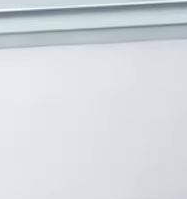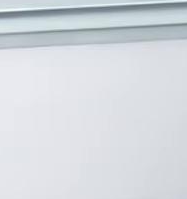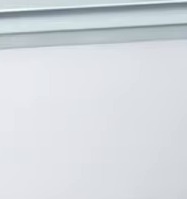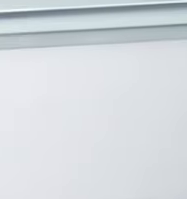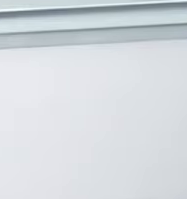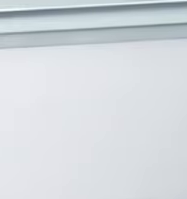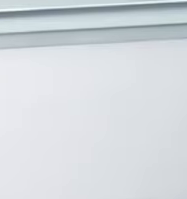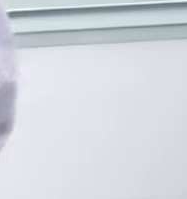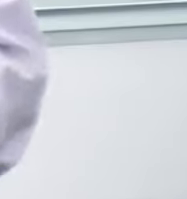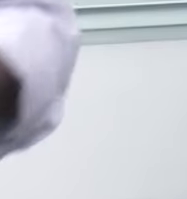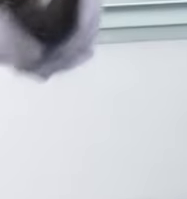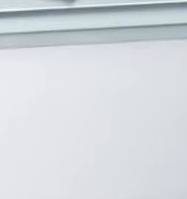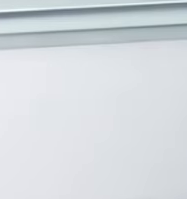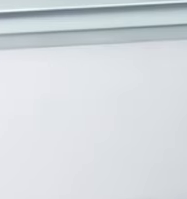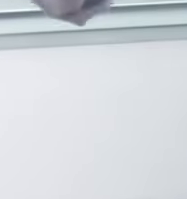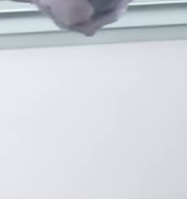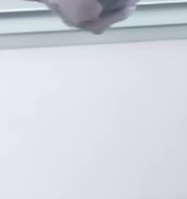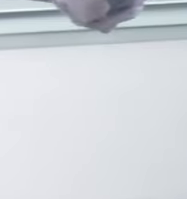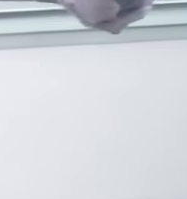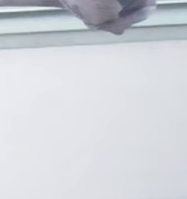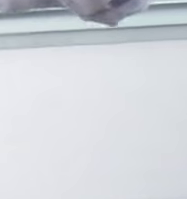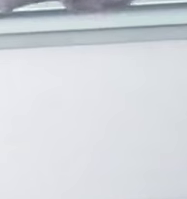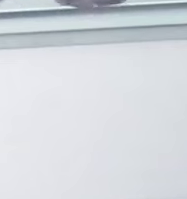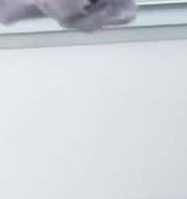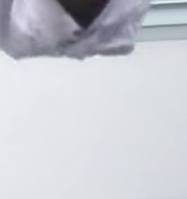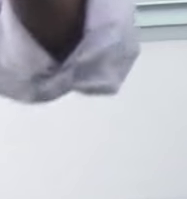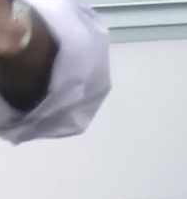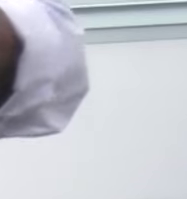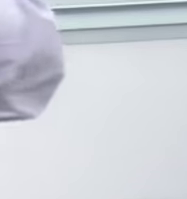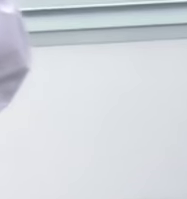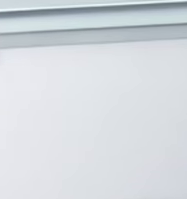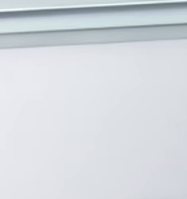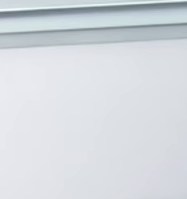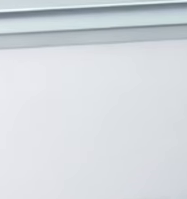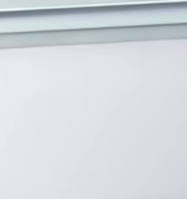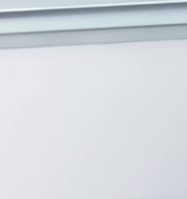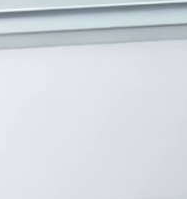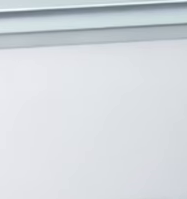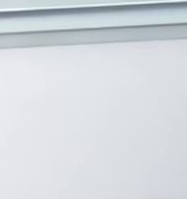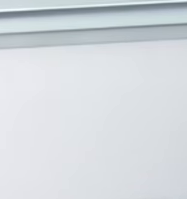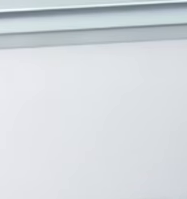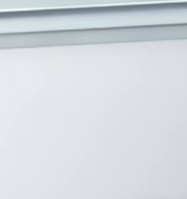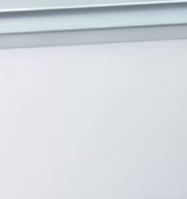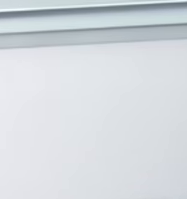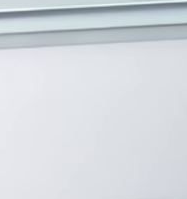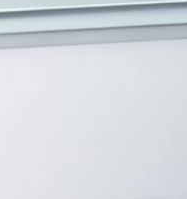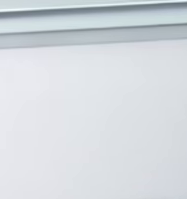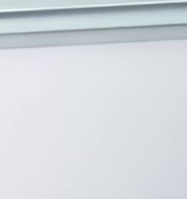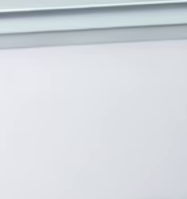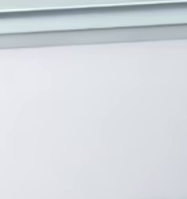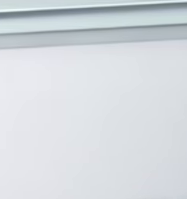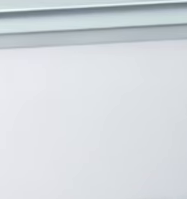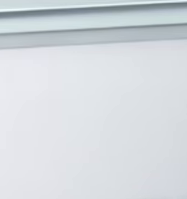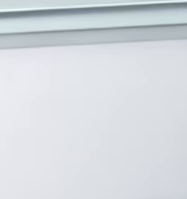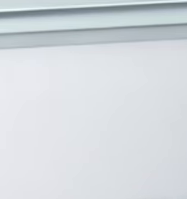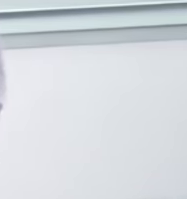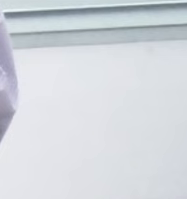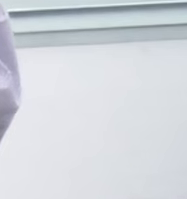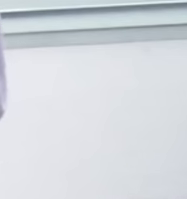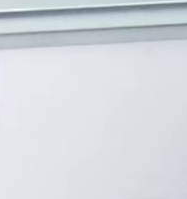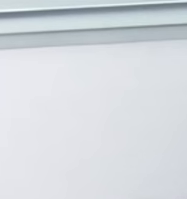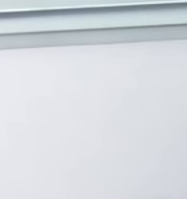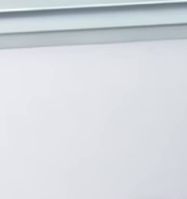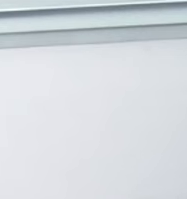gente pudesse fazer propostas, inclusive, que não são propostas só da categoria, nós fizemos propostas para a